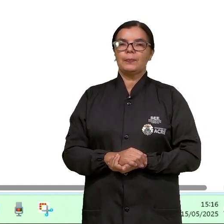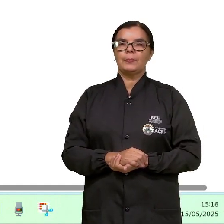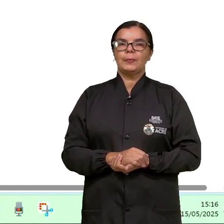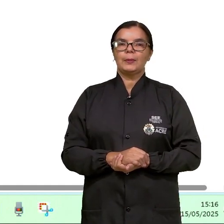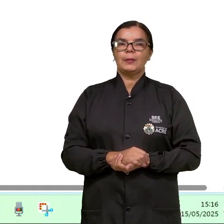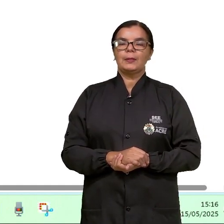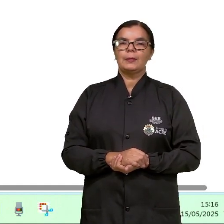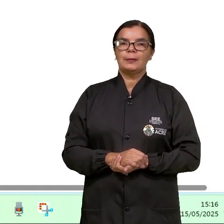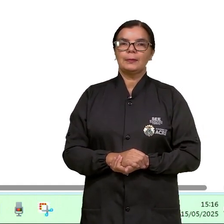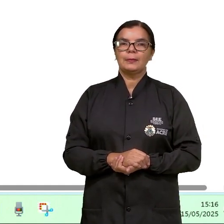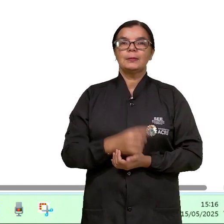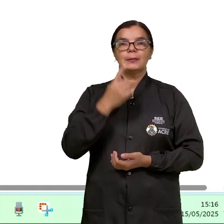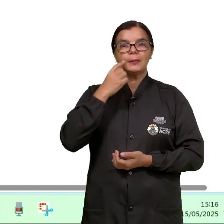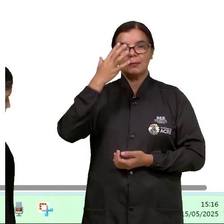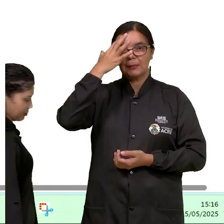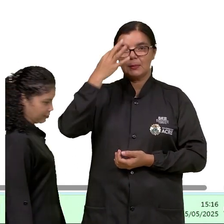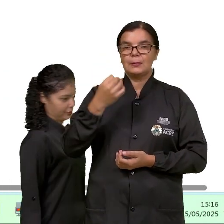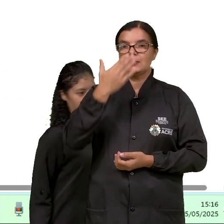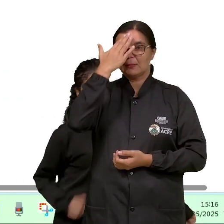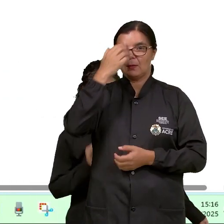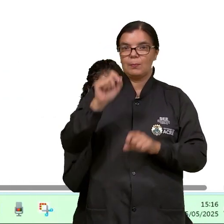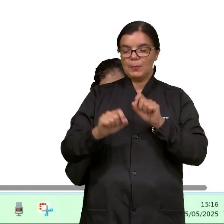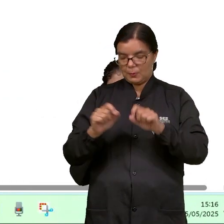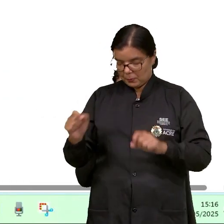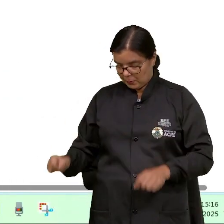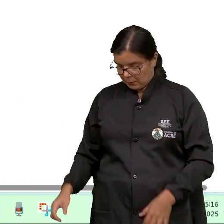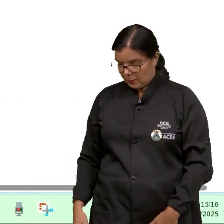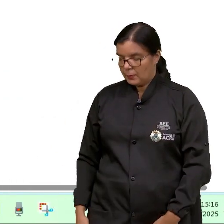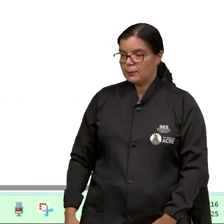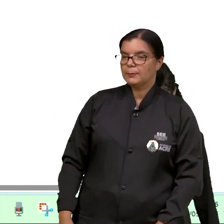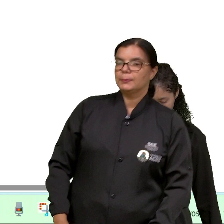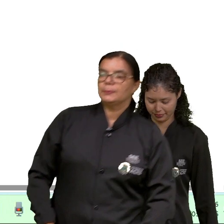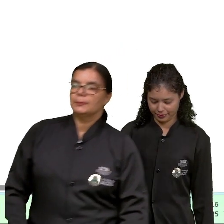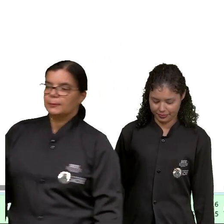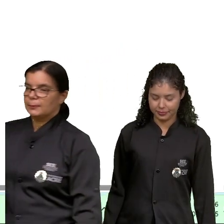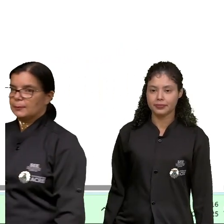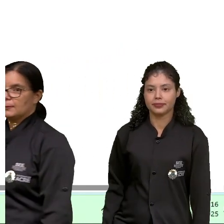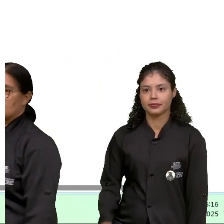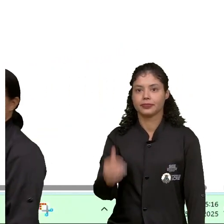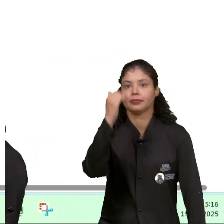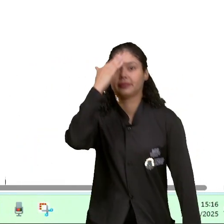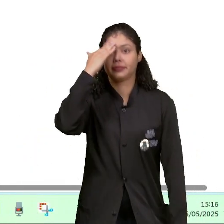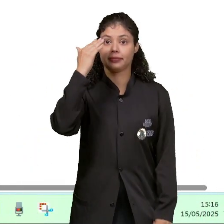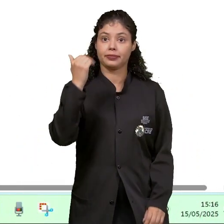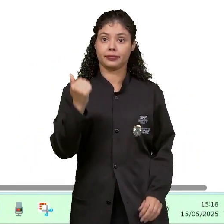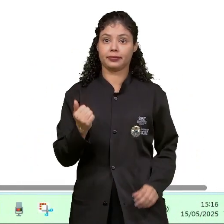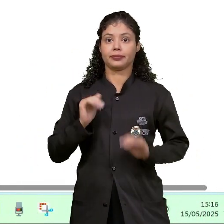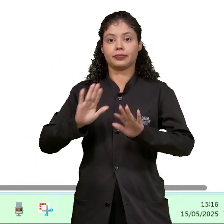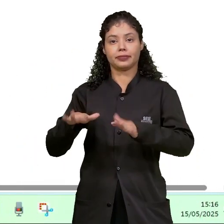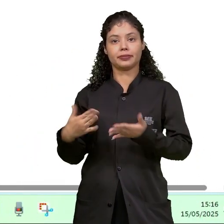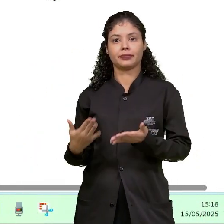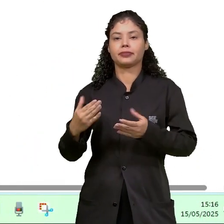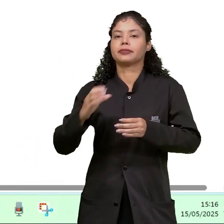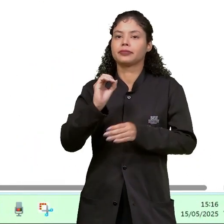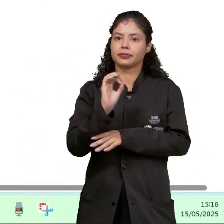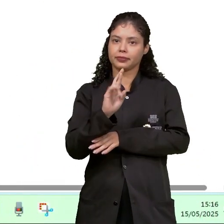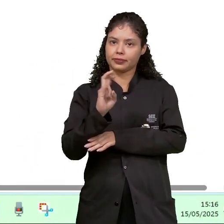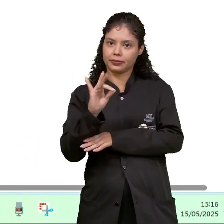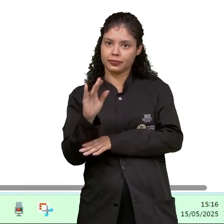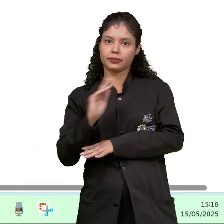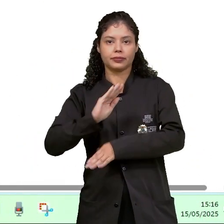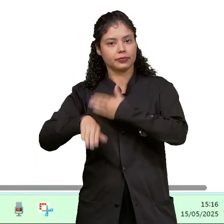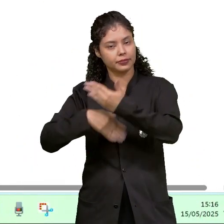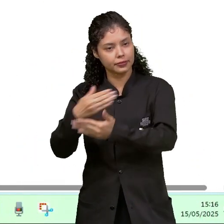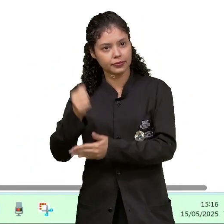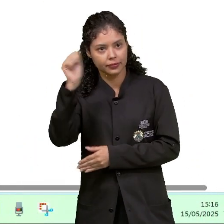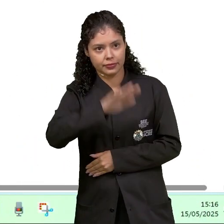Aqui, ó. Talvez se você quer saber no seu setor, no seu órgão, né? Aqui, ó. Processo gerado